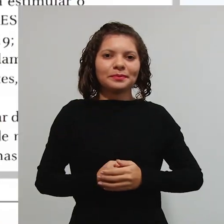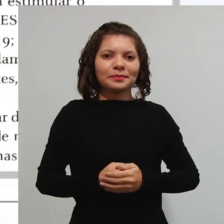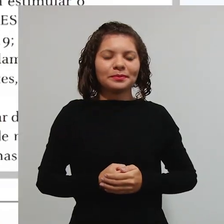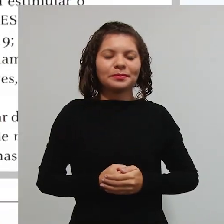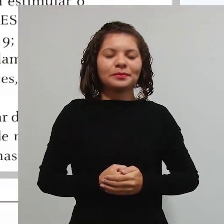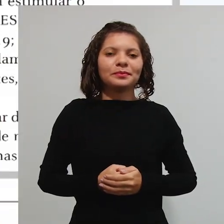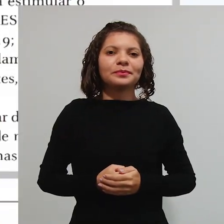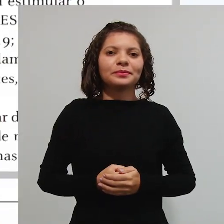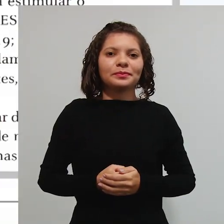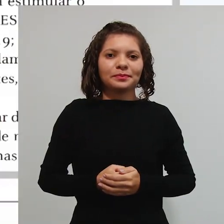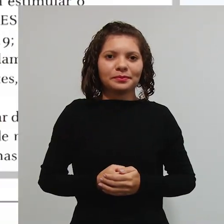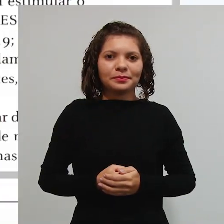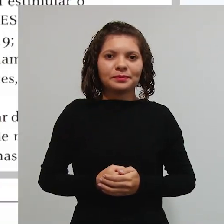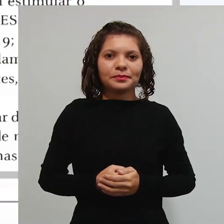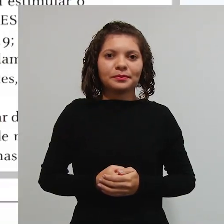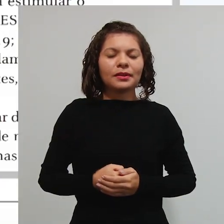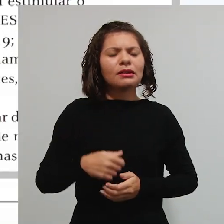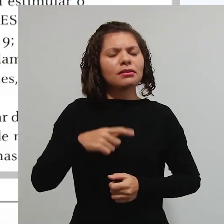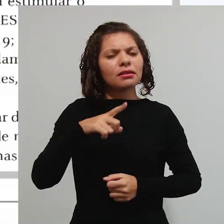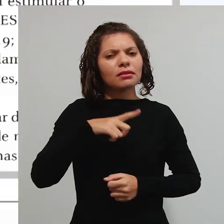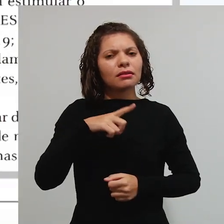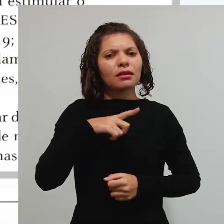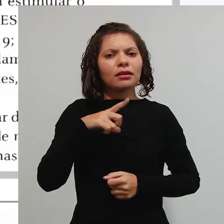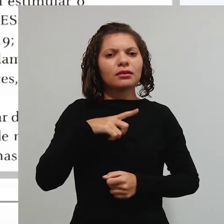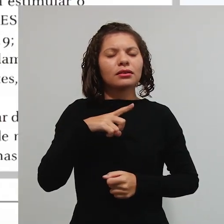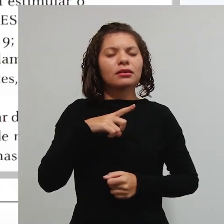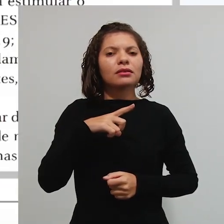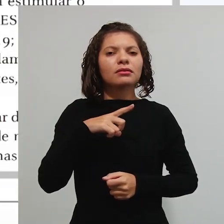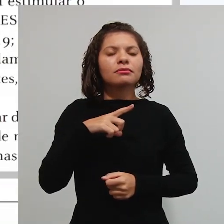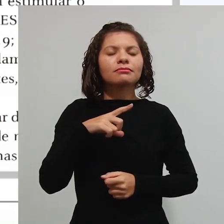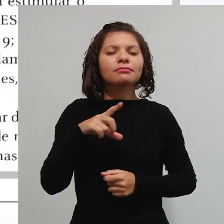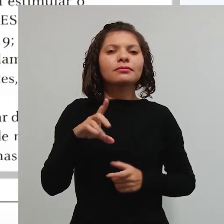trecho que eu destaquei que tá lá na nossa